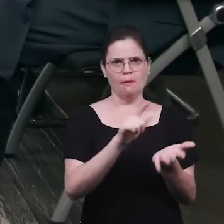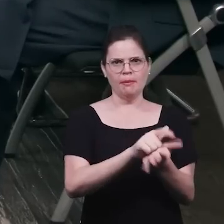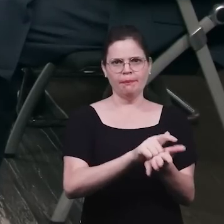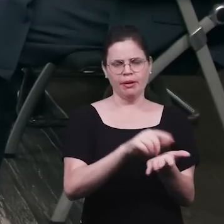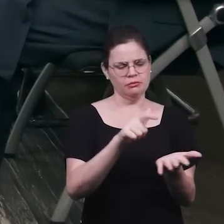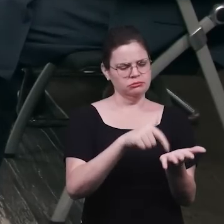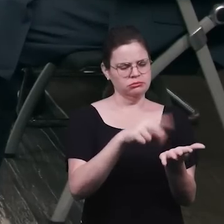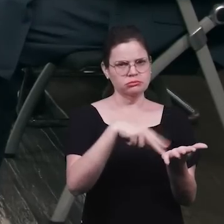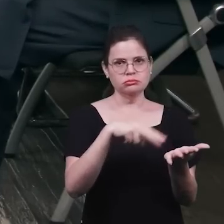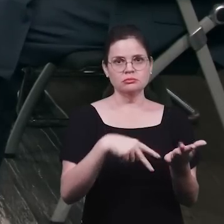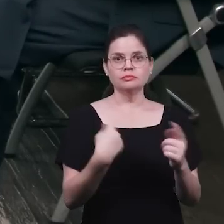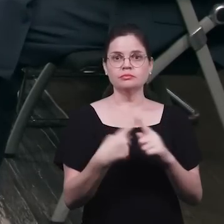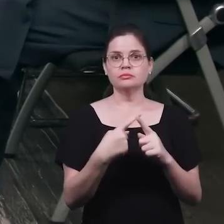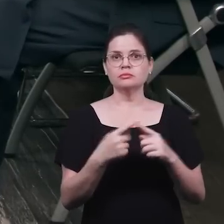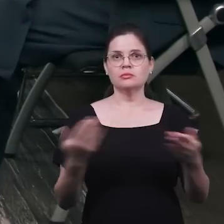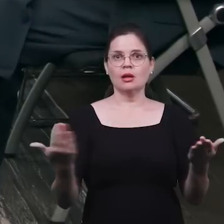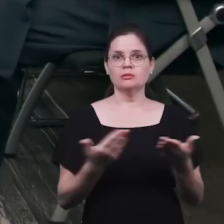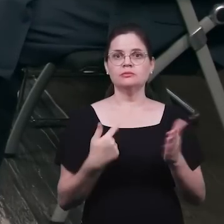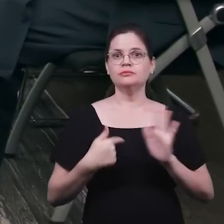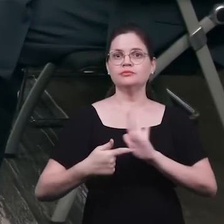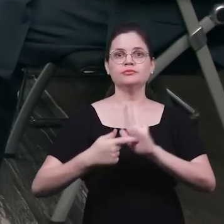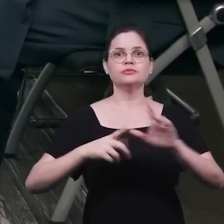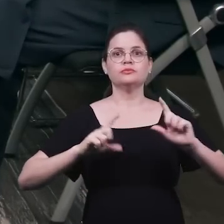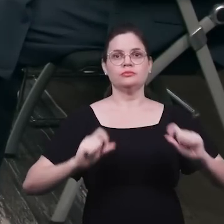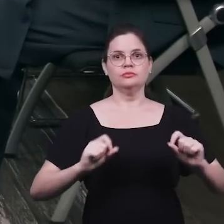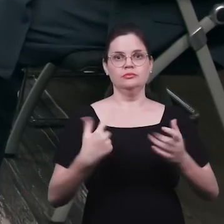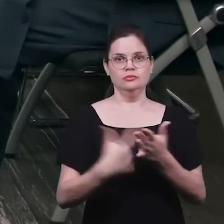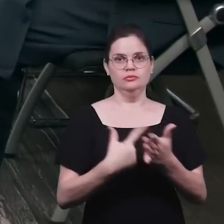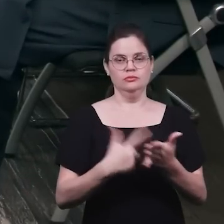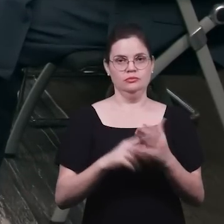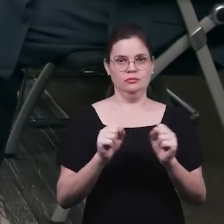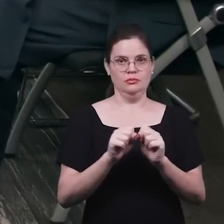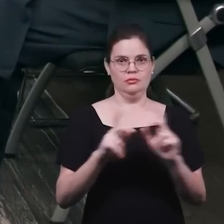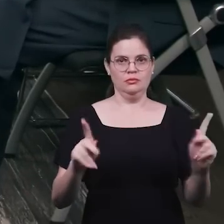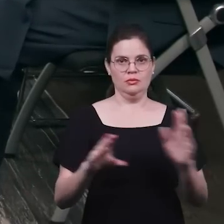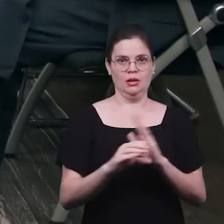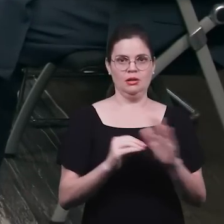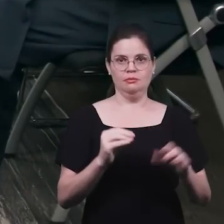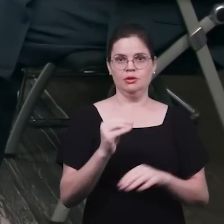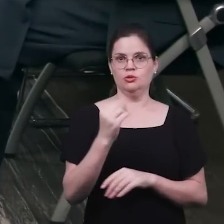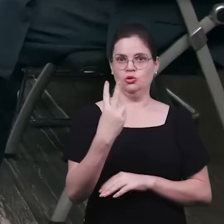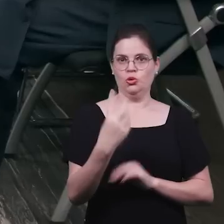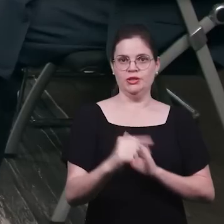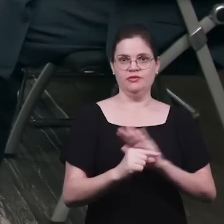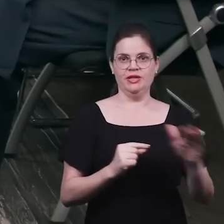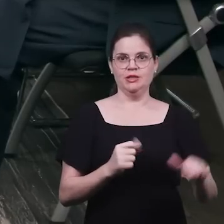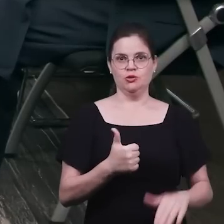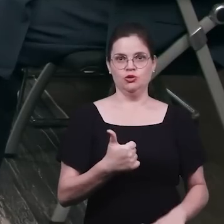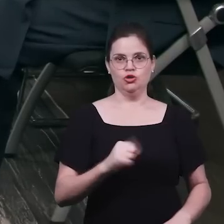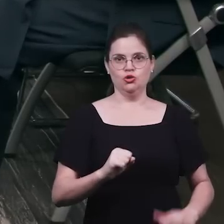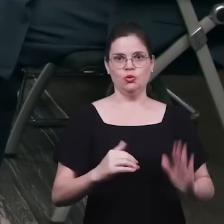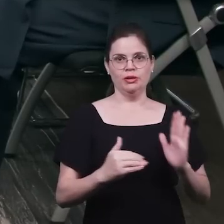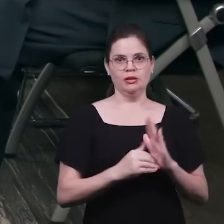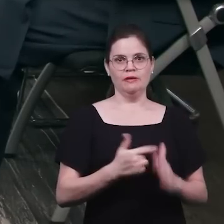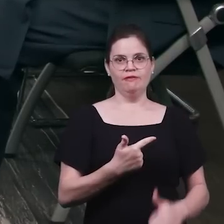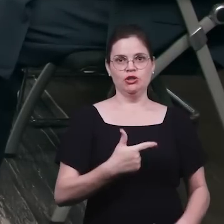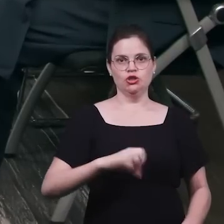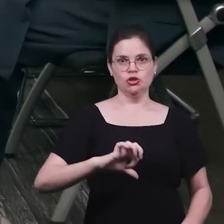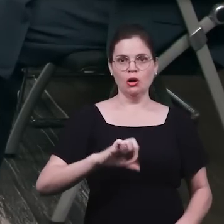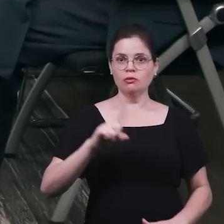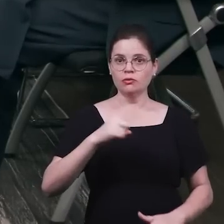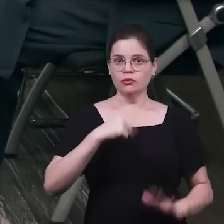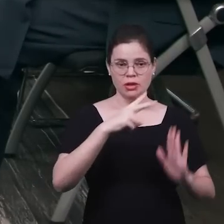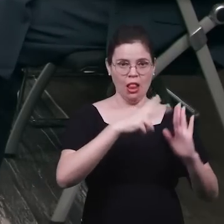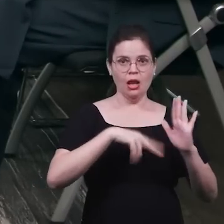física. E nós estamos no período, no trecho bíblico que está no livro de Apocalipse, capítulo 2, a partir do verso 18 até o verso